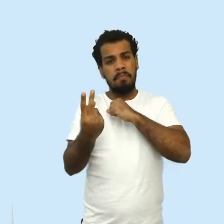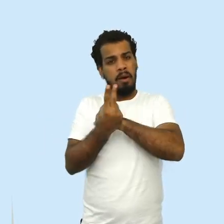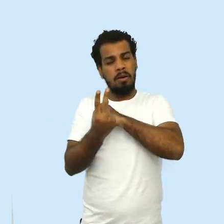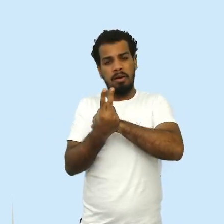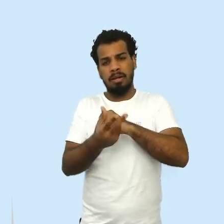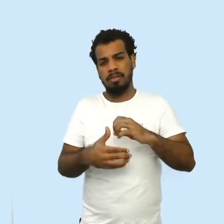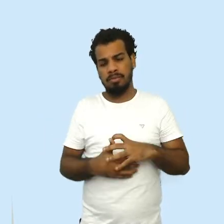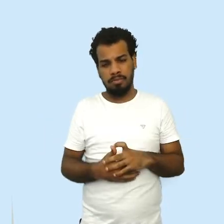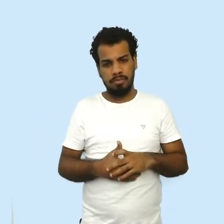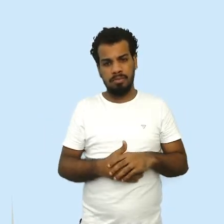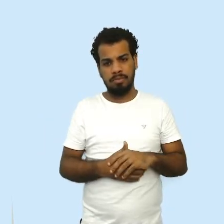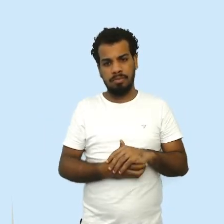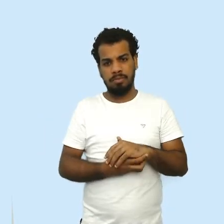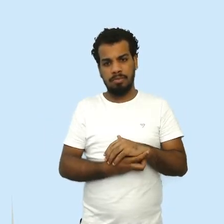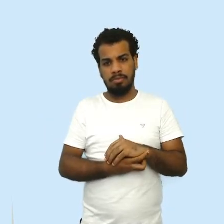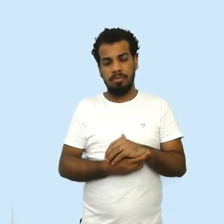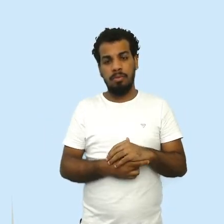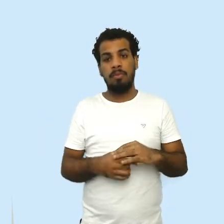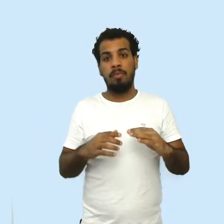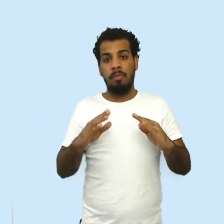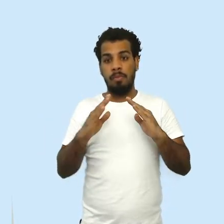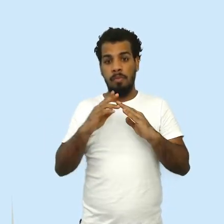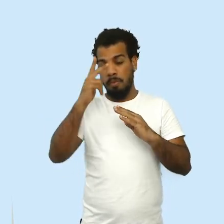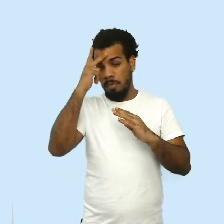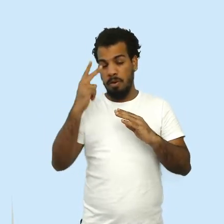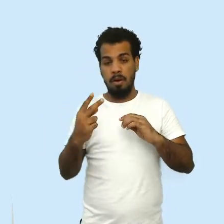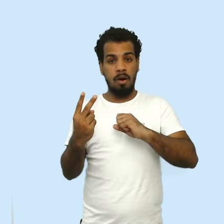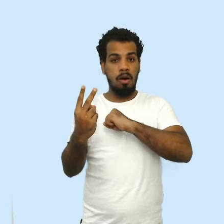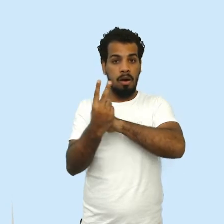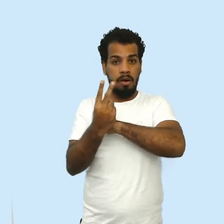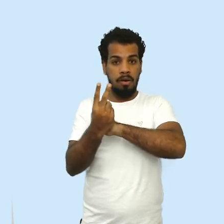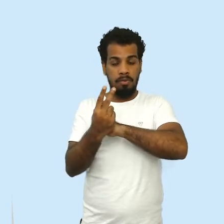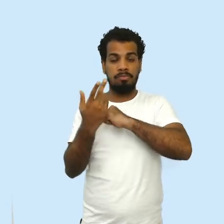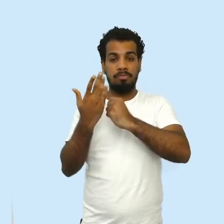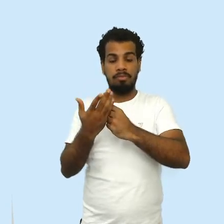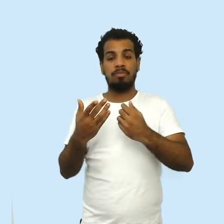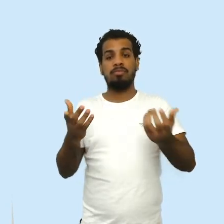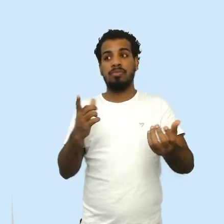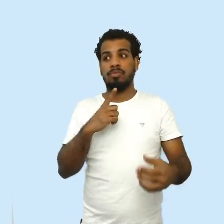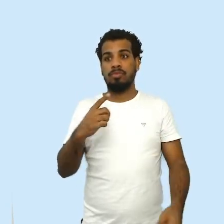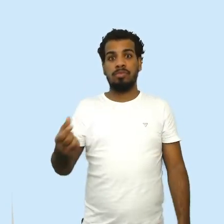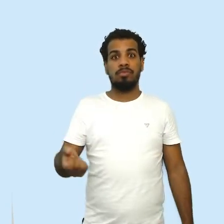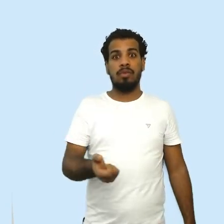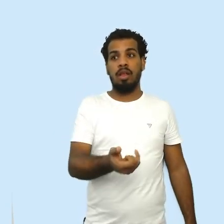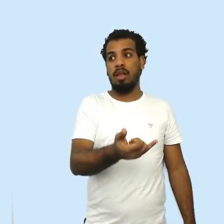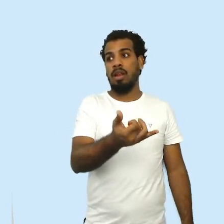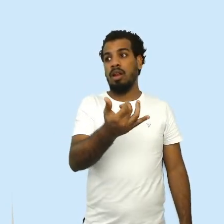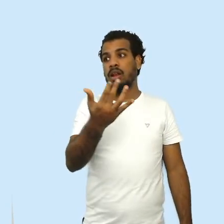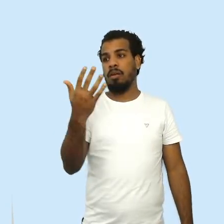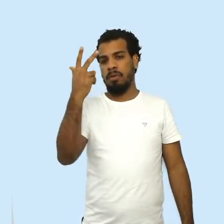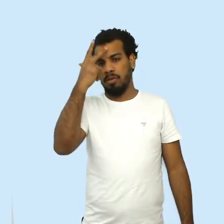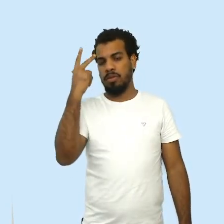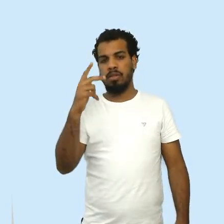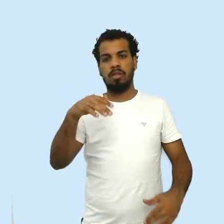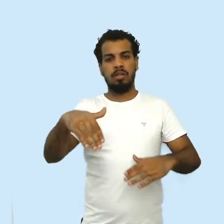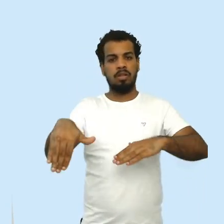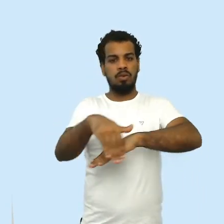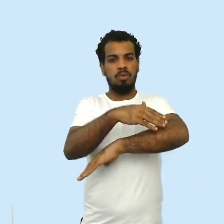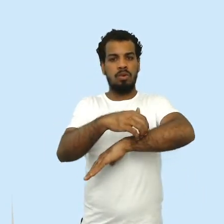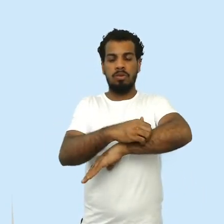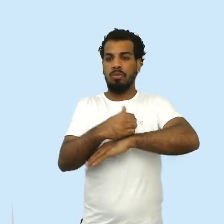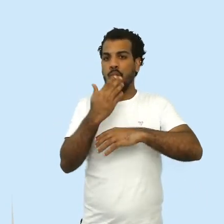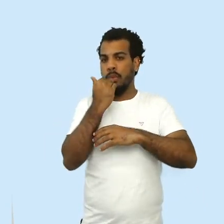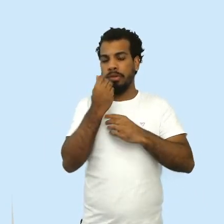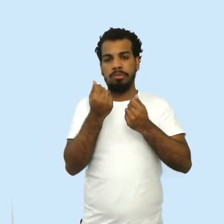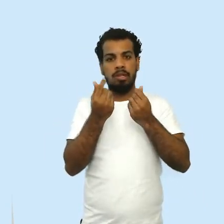estão protegidas. Enquanto essas pessoas estão protegidas, a gente tem um monte, a gente tem milhares de pessoas que estão na rua sem sequer